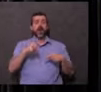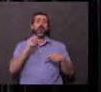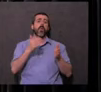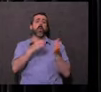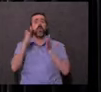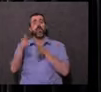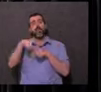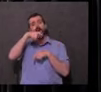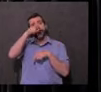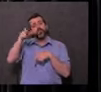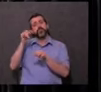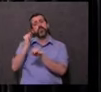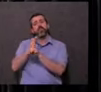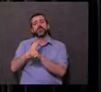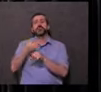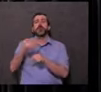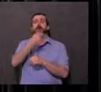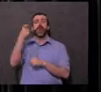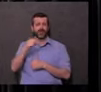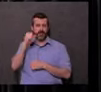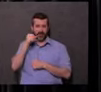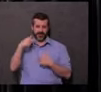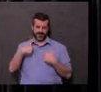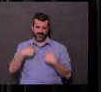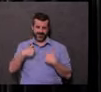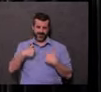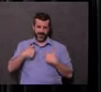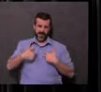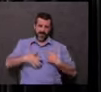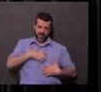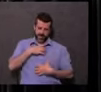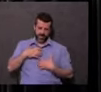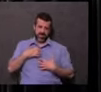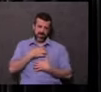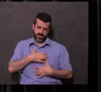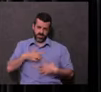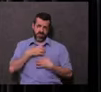ou mal resolvidos e provocam as turbulências interiores.